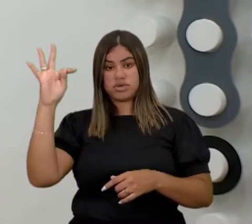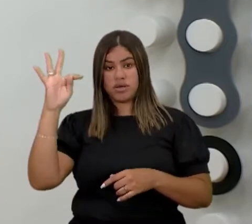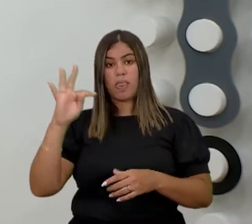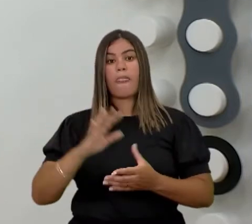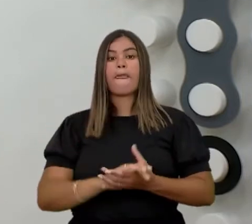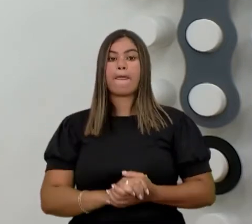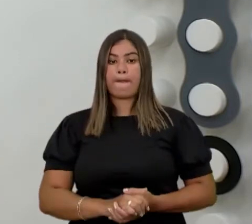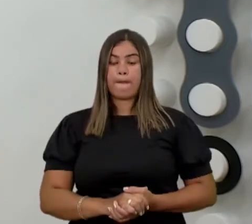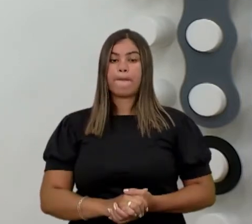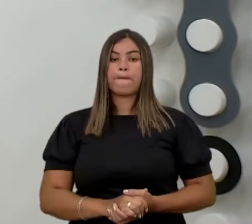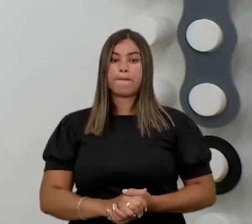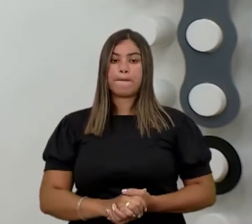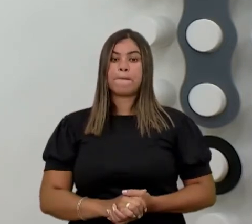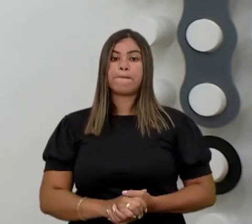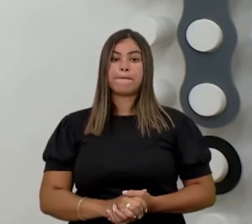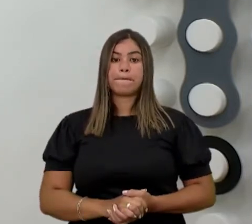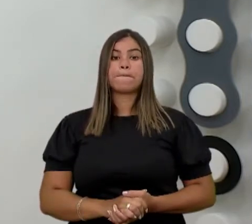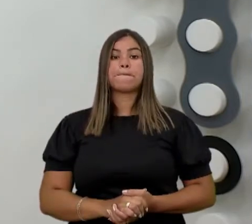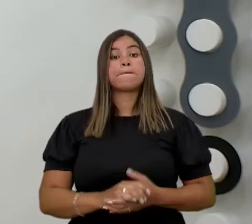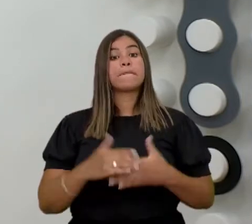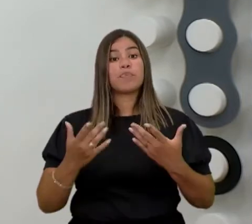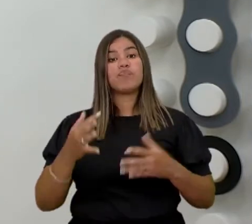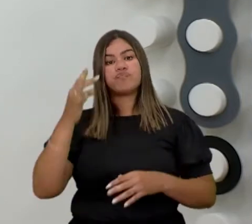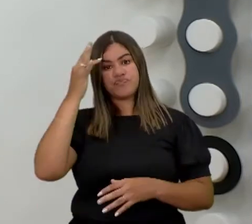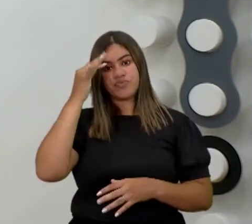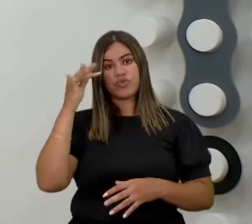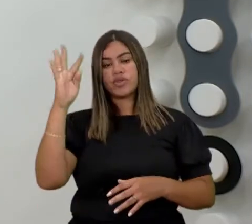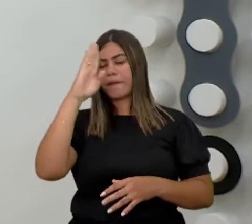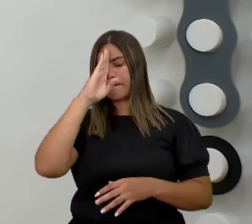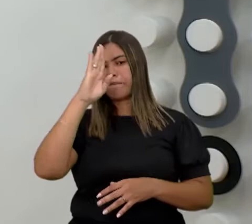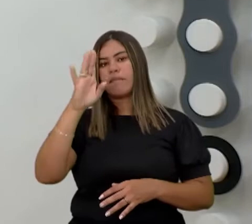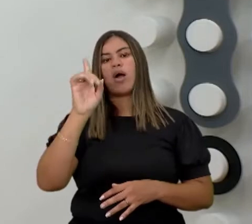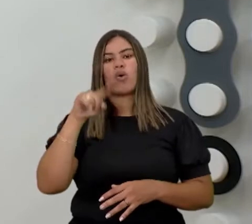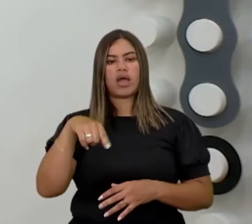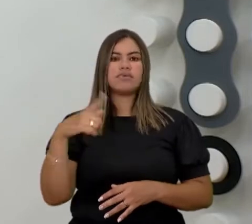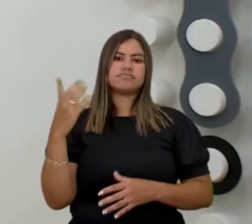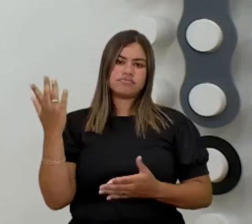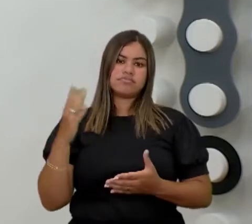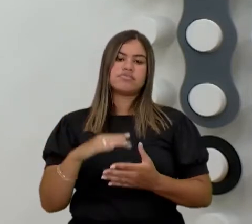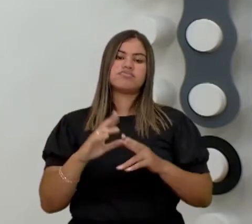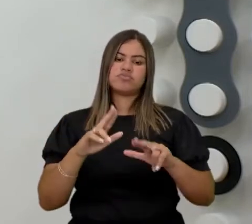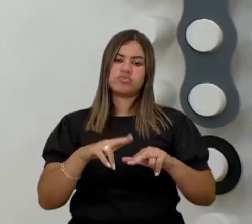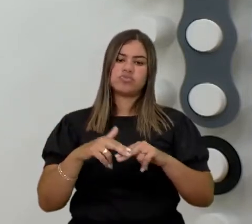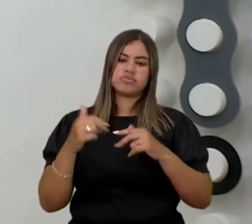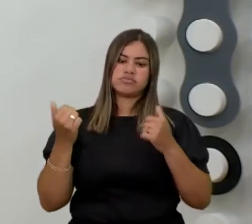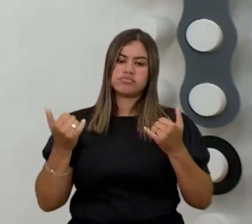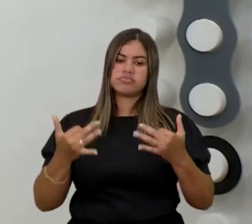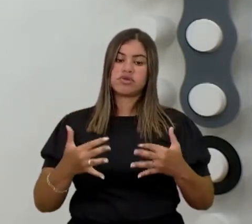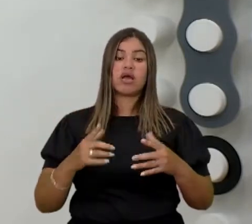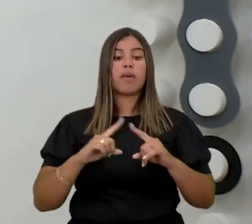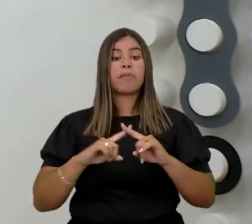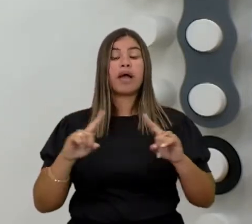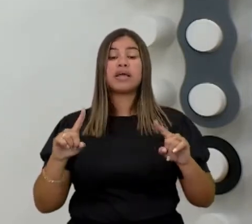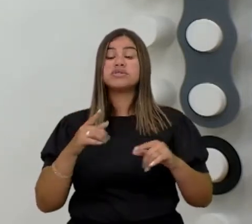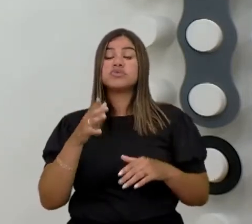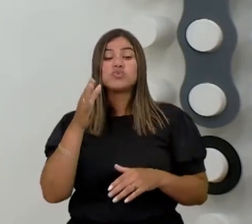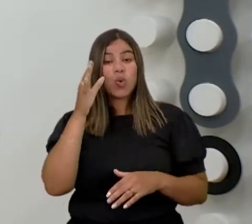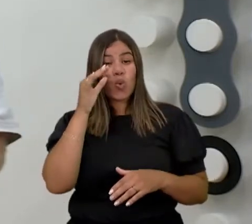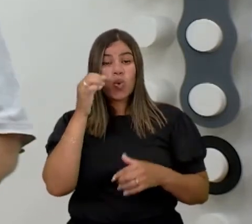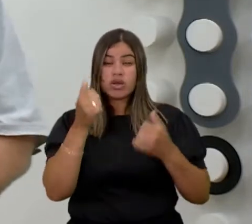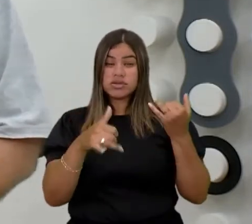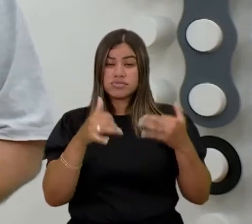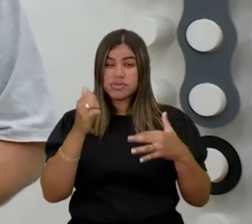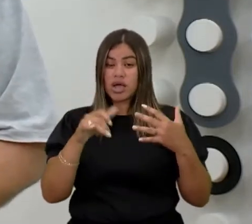foram faladas aí, mas a que mais pegou foi a teoria de Big Bang, então por isso que a gente vai acabar retratando delas, mas para curiosidade eu vou